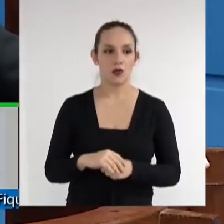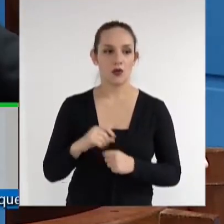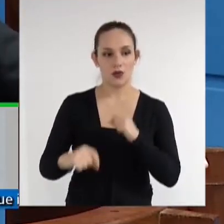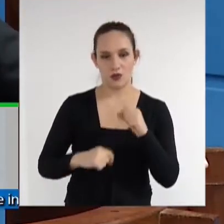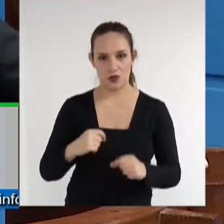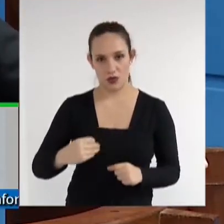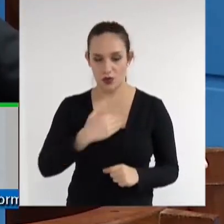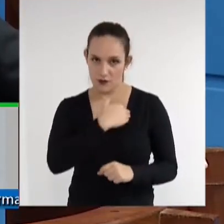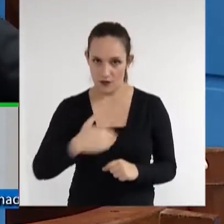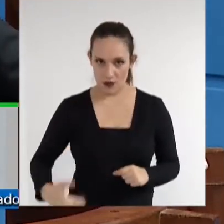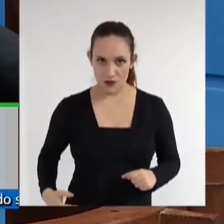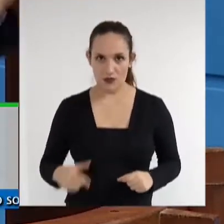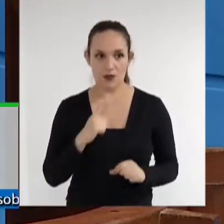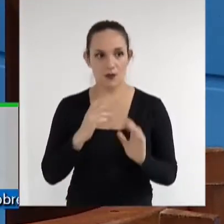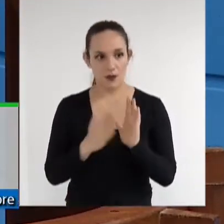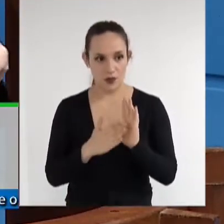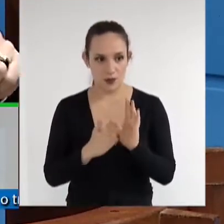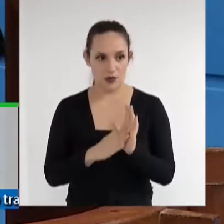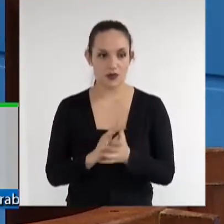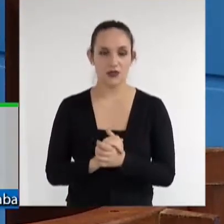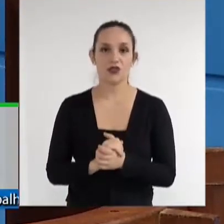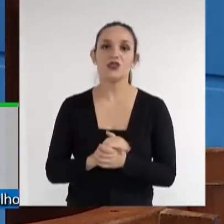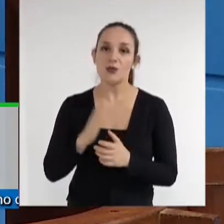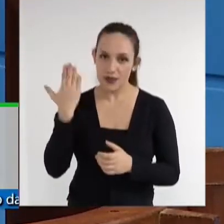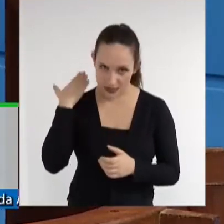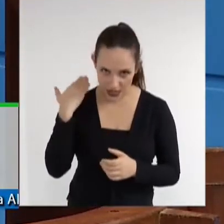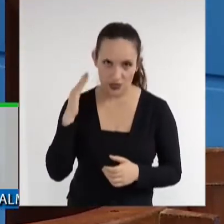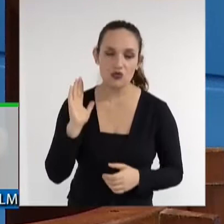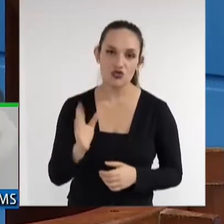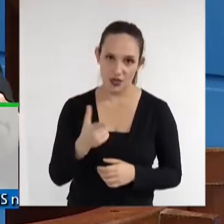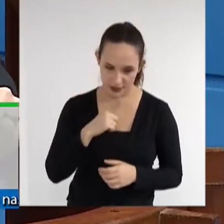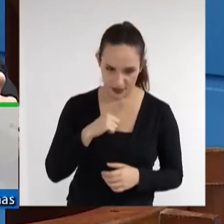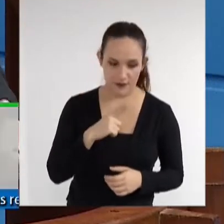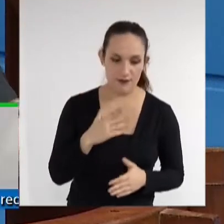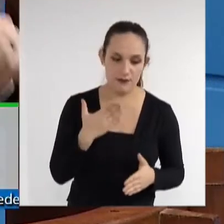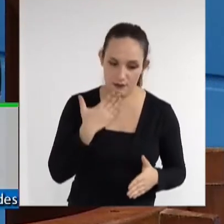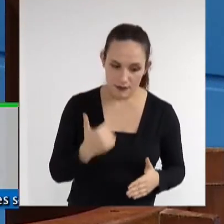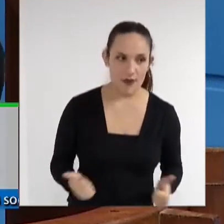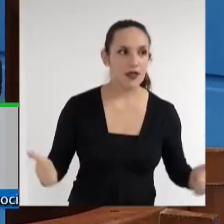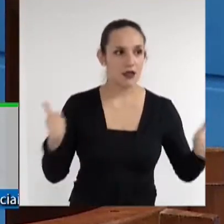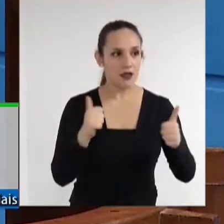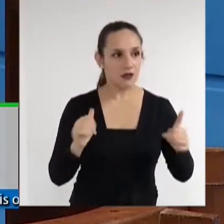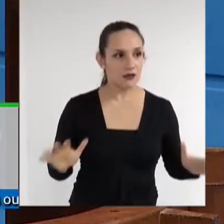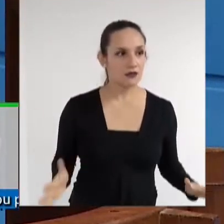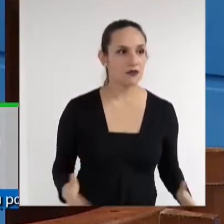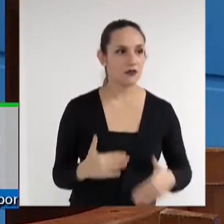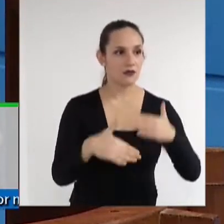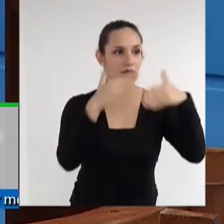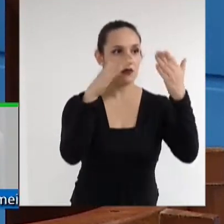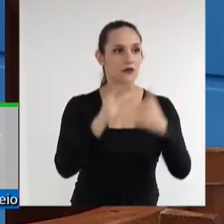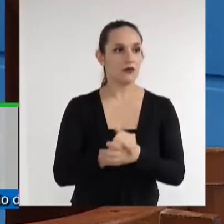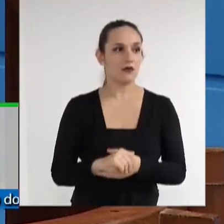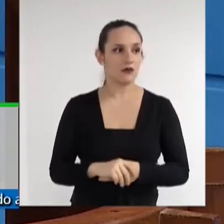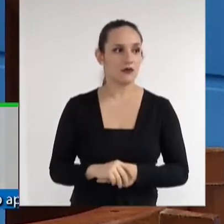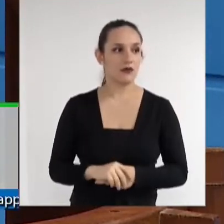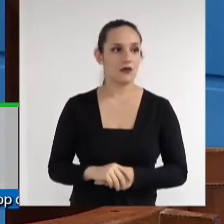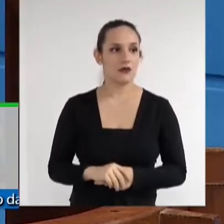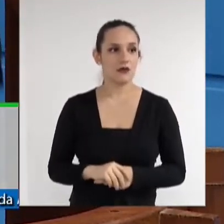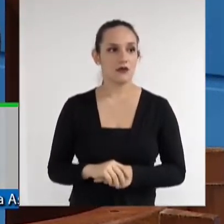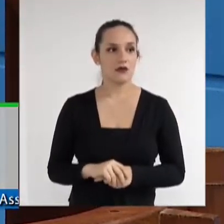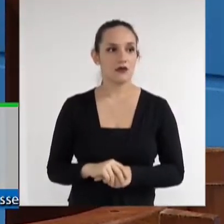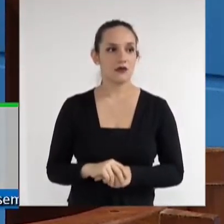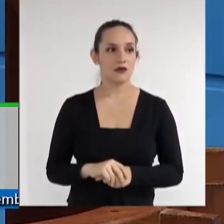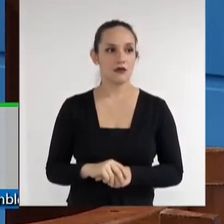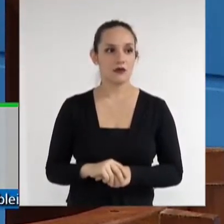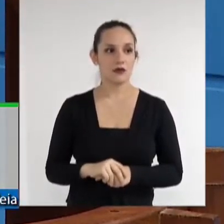população. O Brasil já teve a oportunidade de ter governos